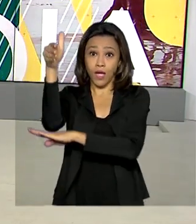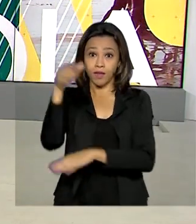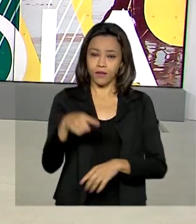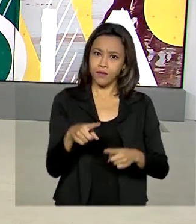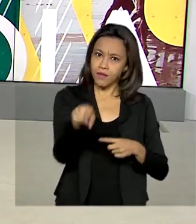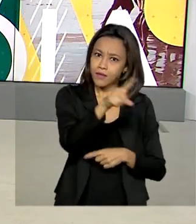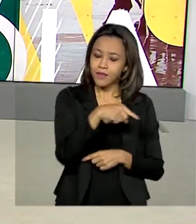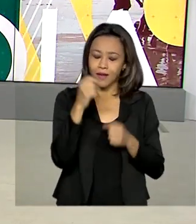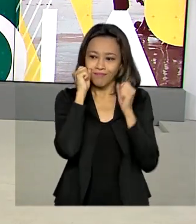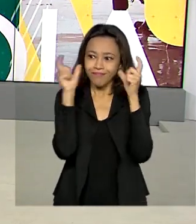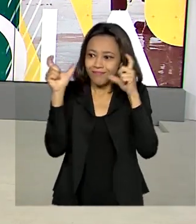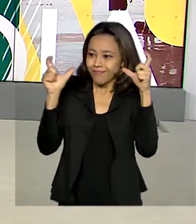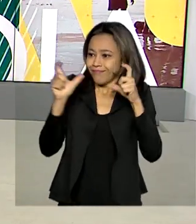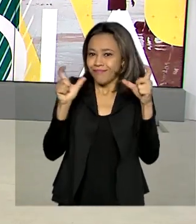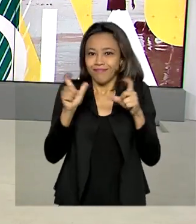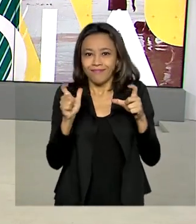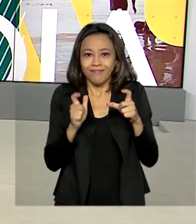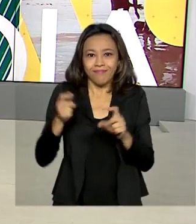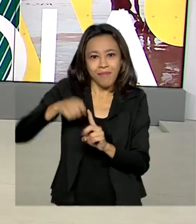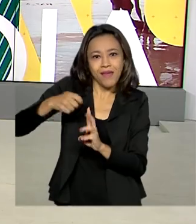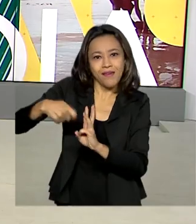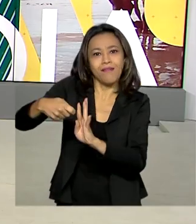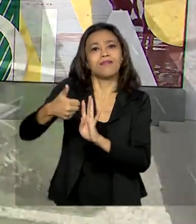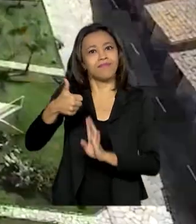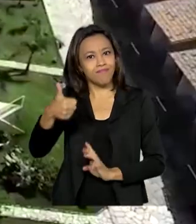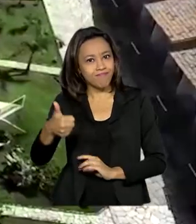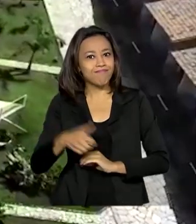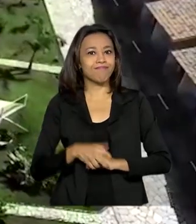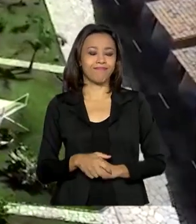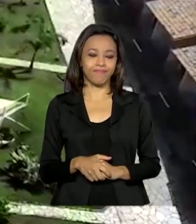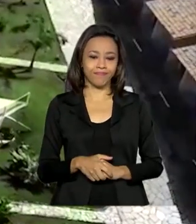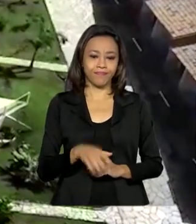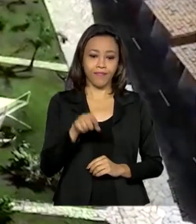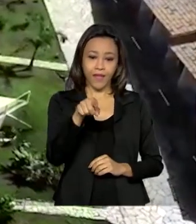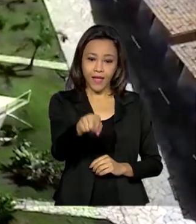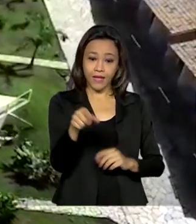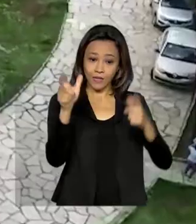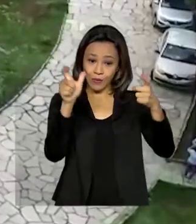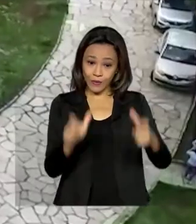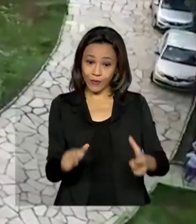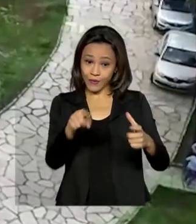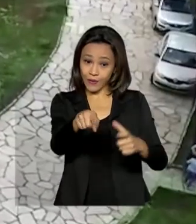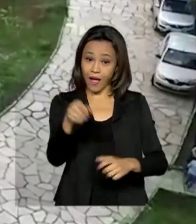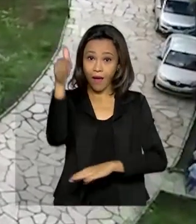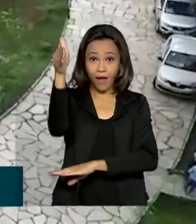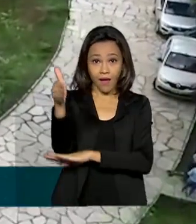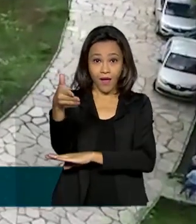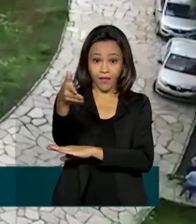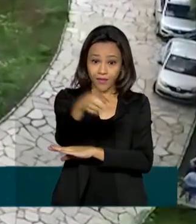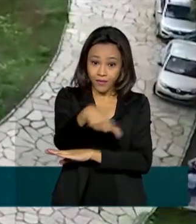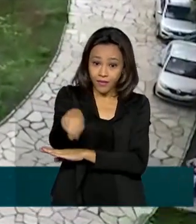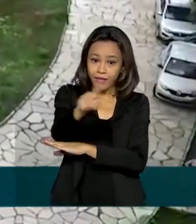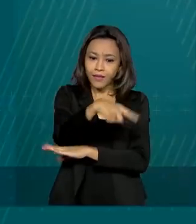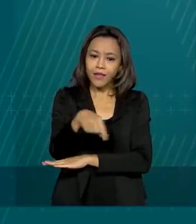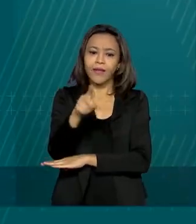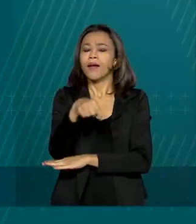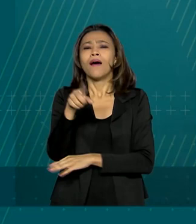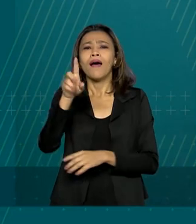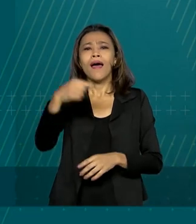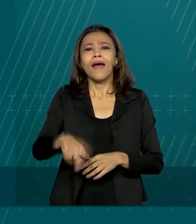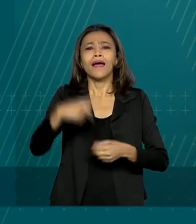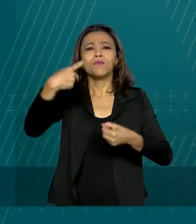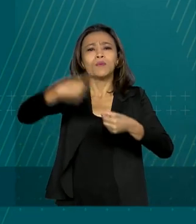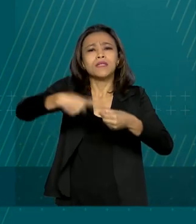pousadas otimistas para os próximos meses. Esta pousada em Pirinópolis, cidade turística em